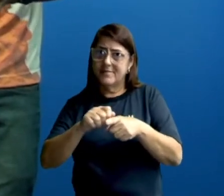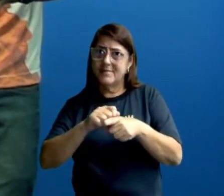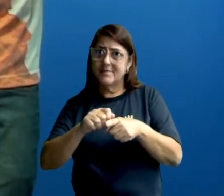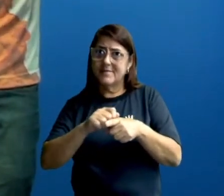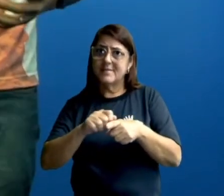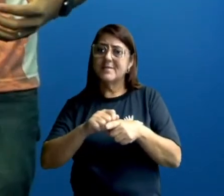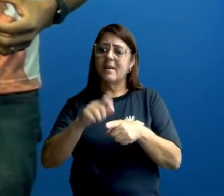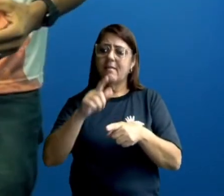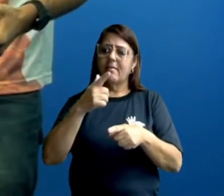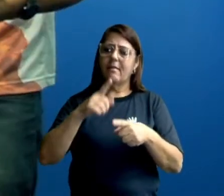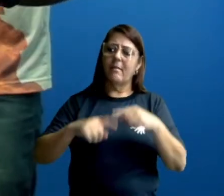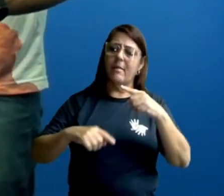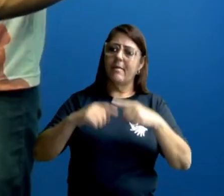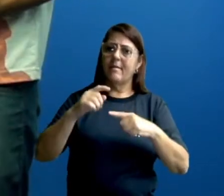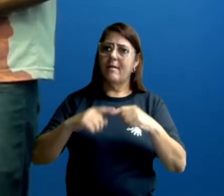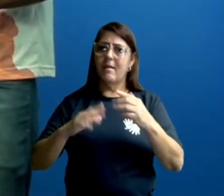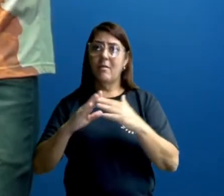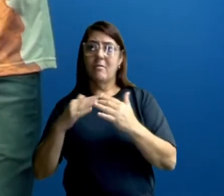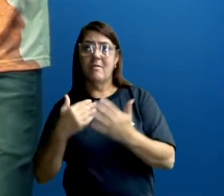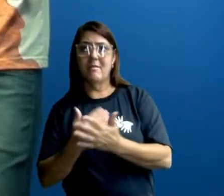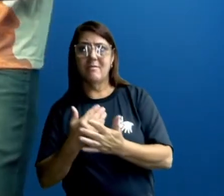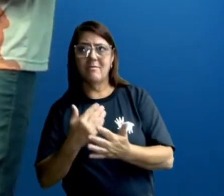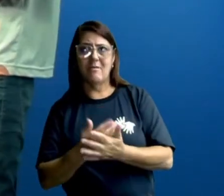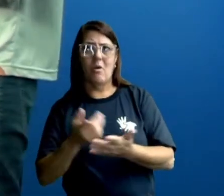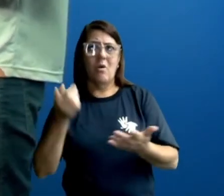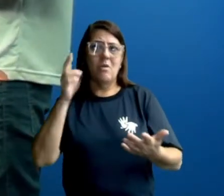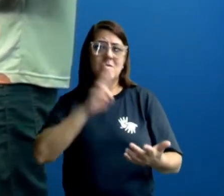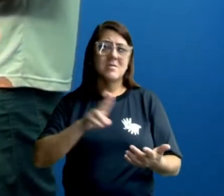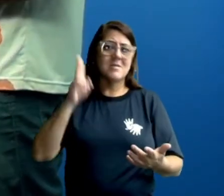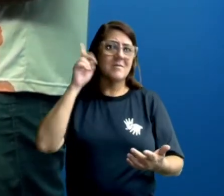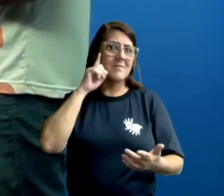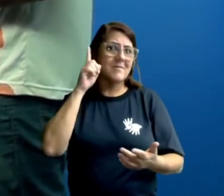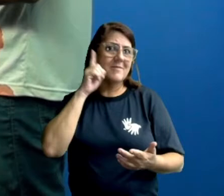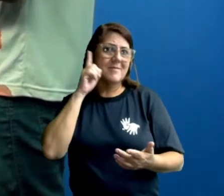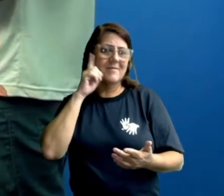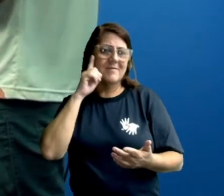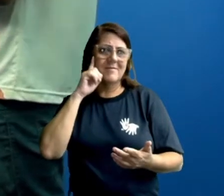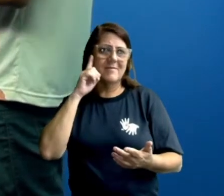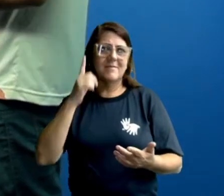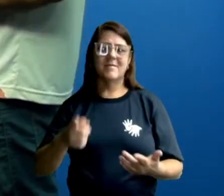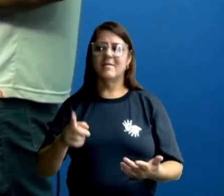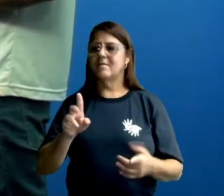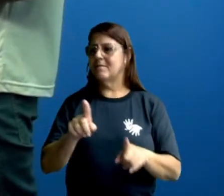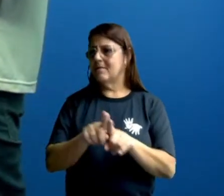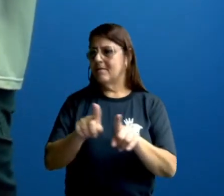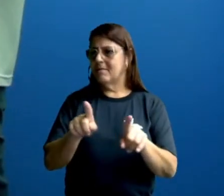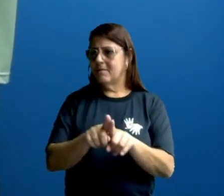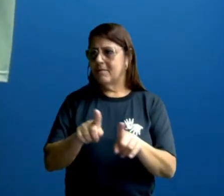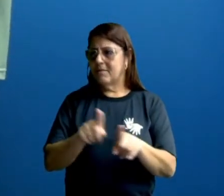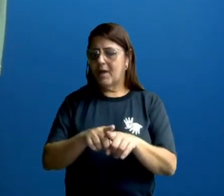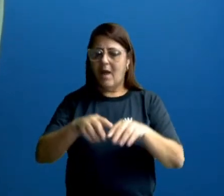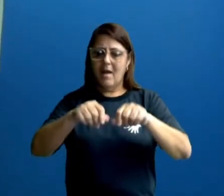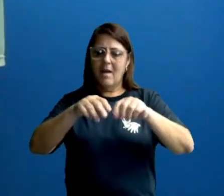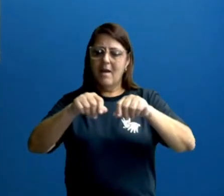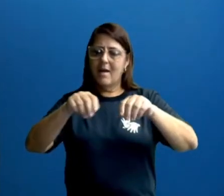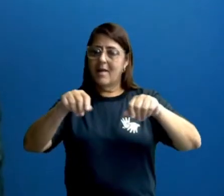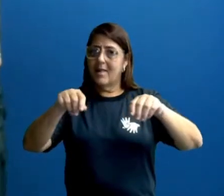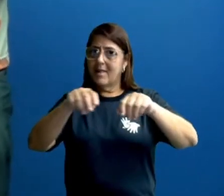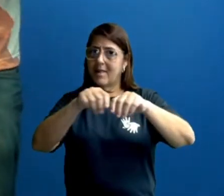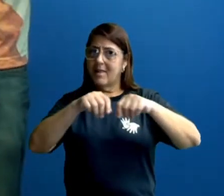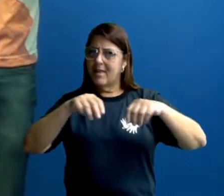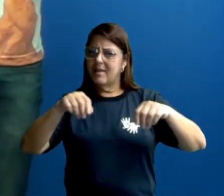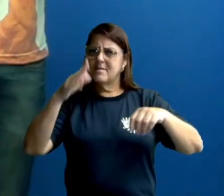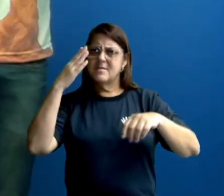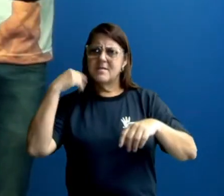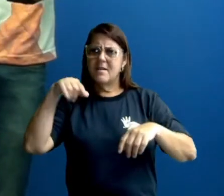material escolar que a gente utiliza rotineiramente no nosso cotidiano. E também a areia. Vocês